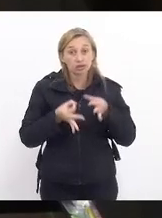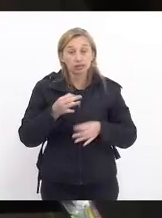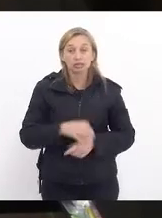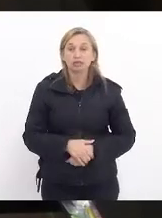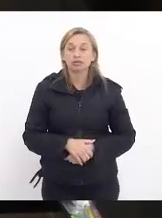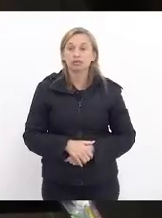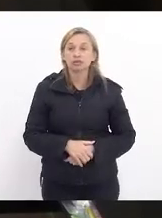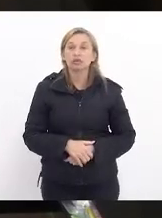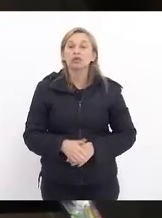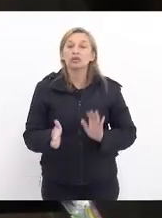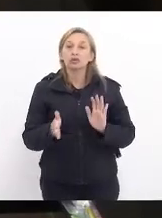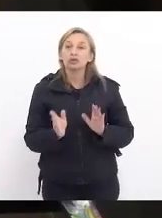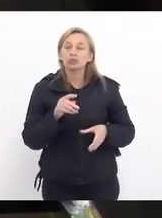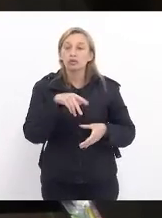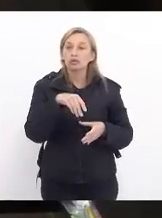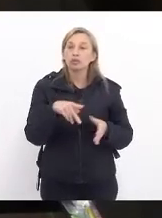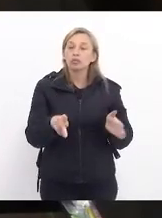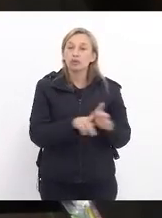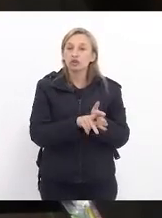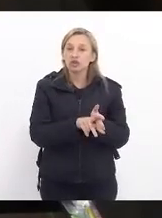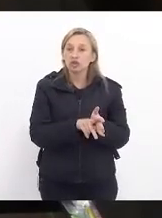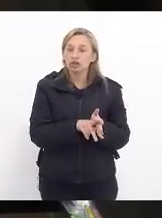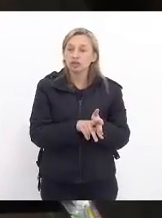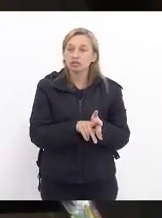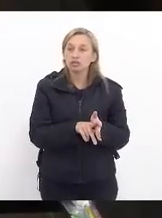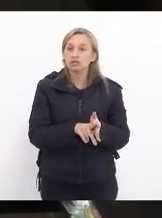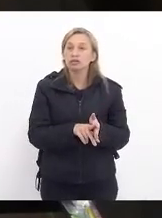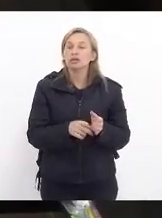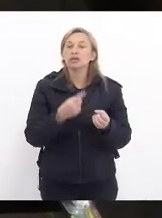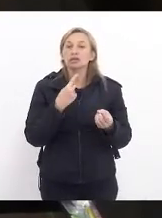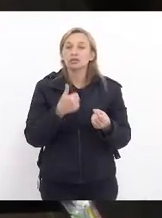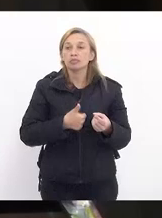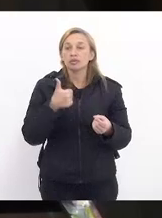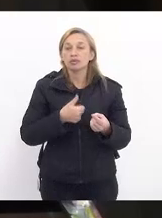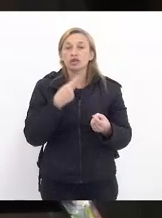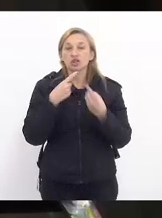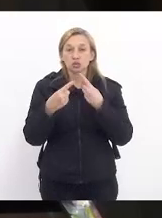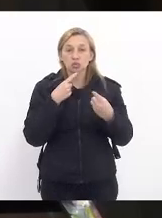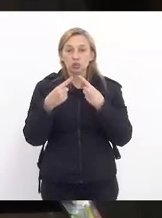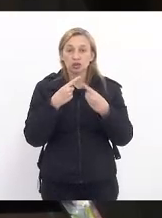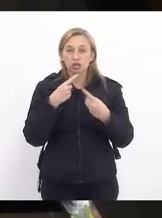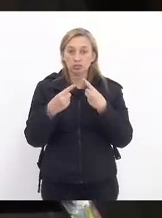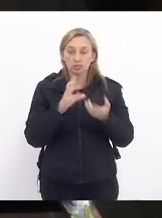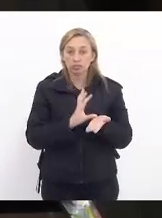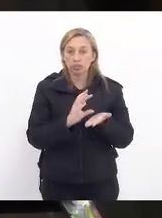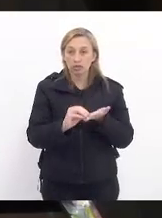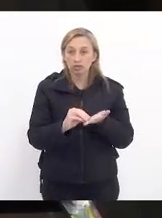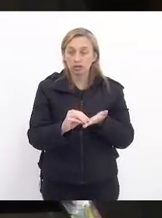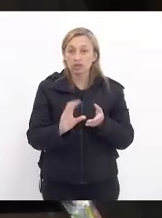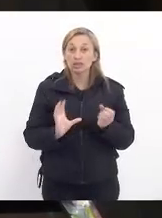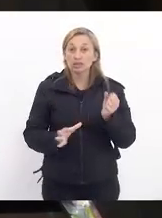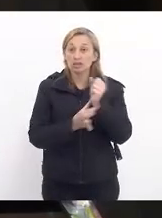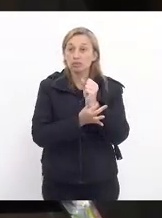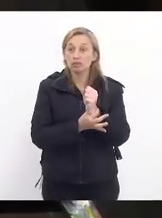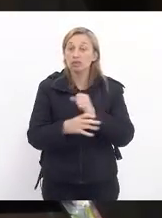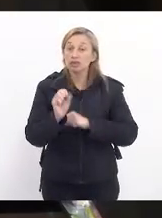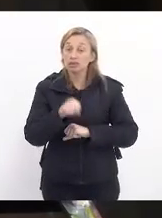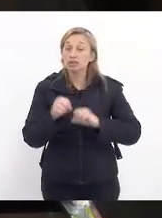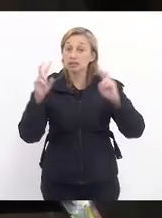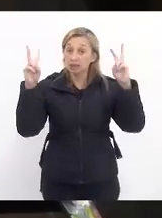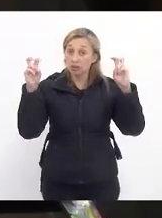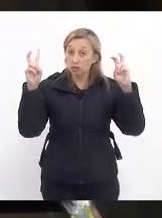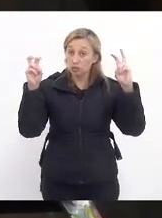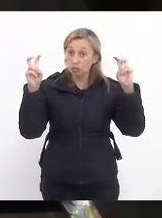quando o projeto ver a pauta em 1ª discussão e ficou assegurado esta